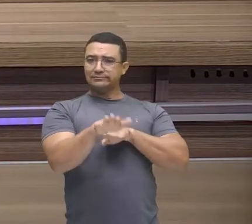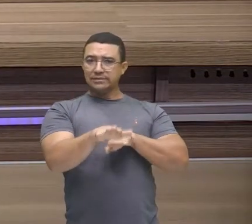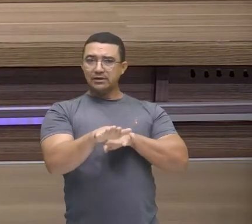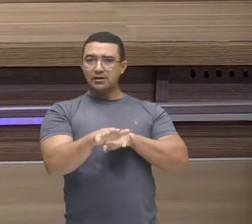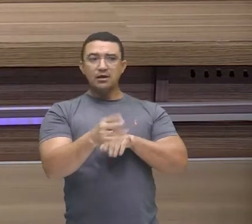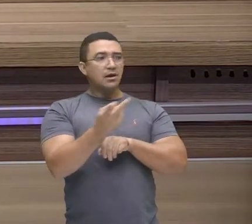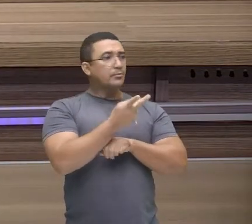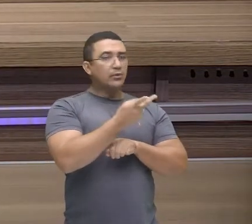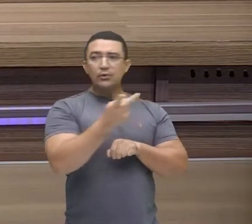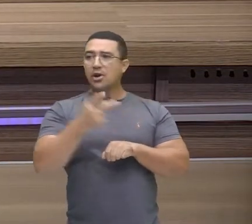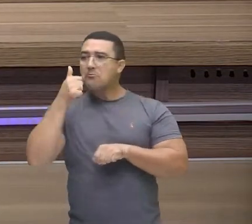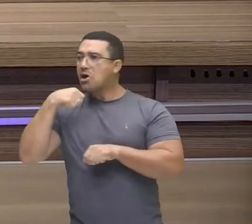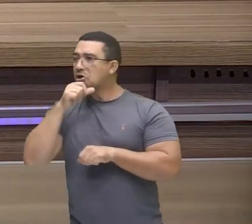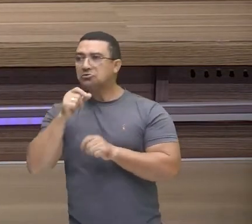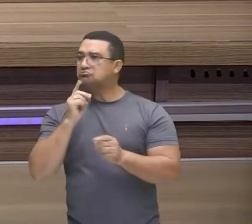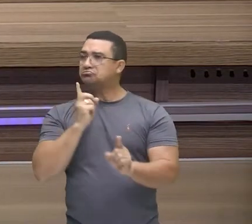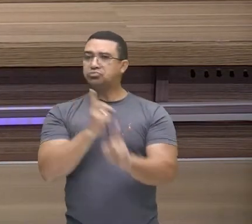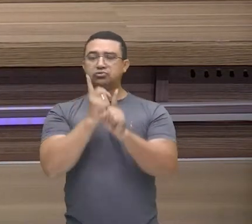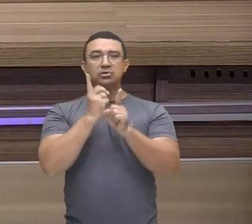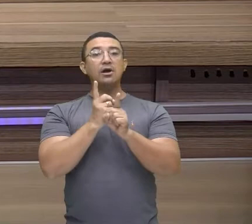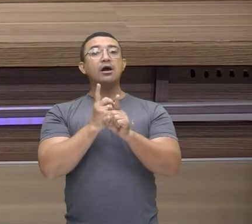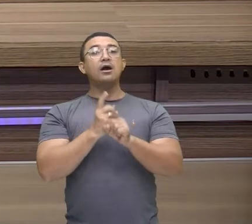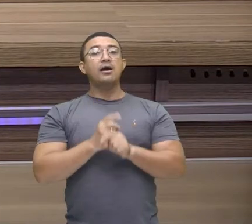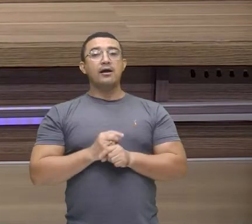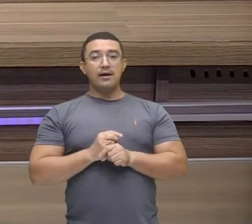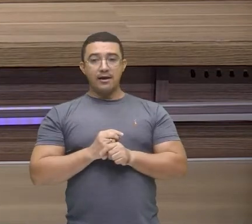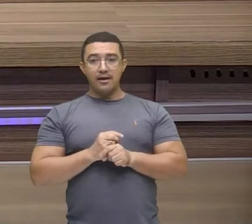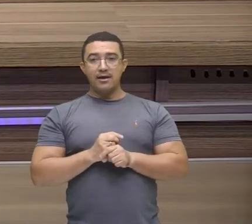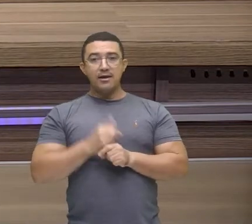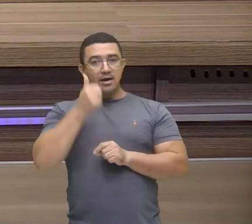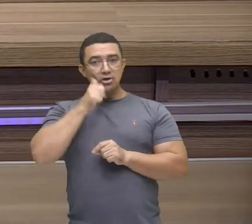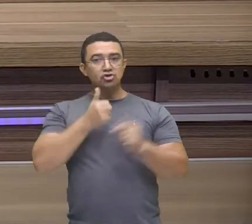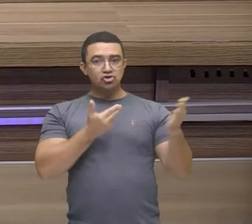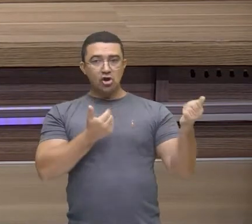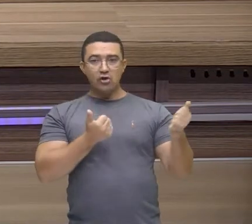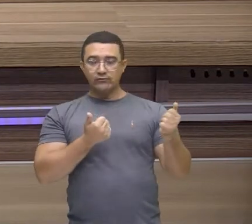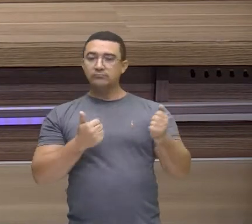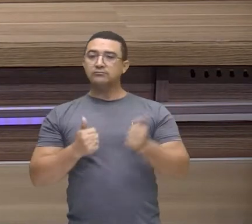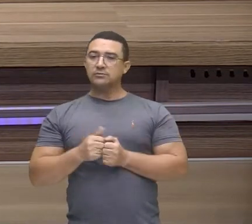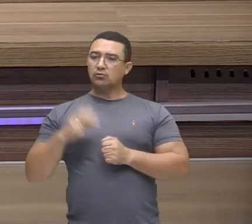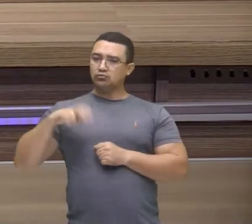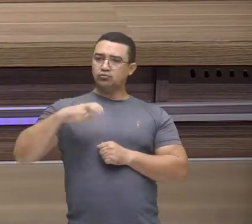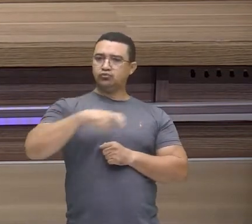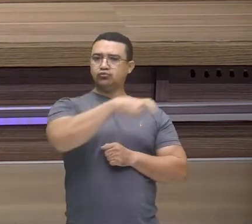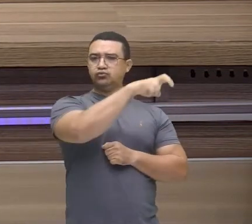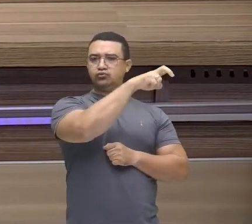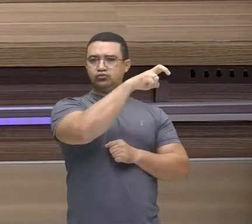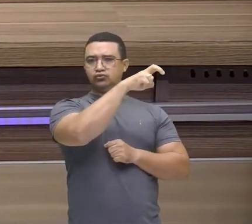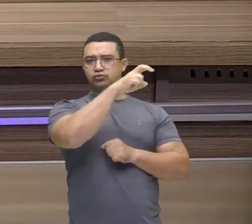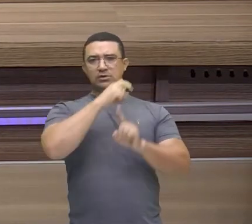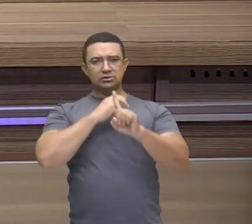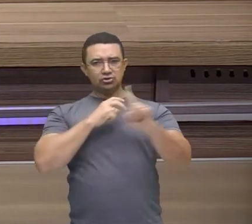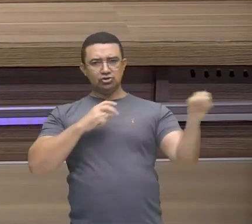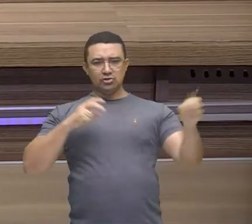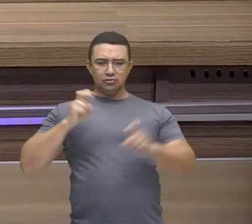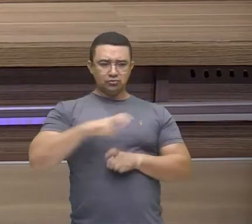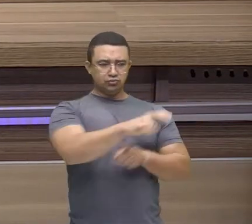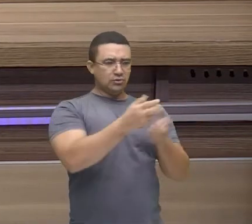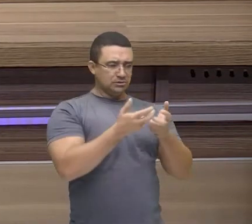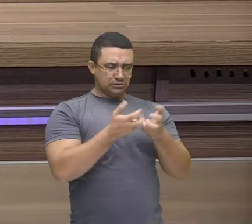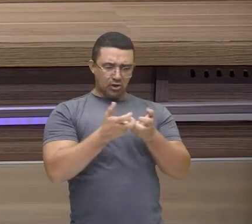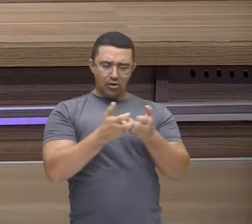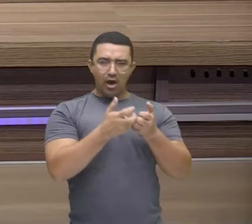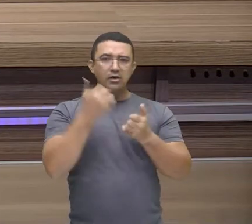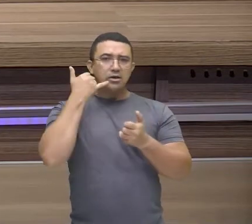não está, o que é que ela faz? Ela sai para a direita do portão, anda assim uns 3, 4 metros e puxa o celular, né? E está ligando para a